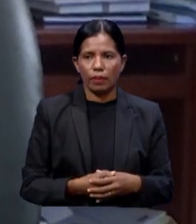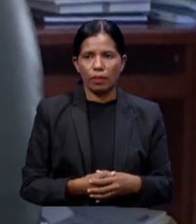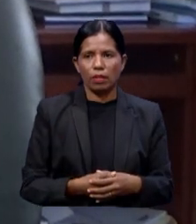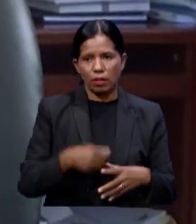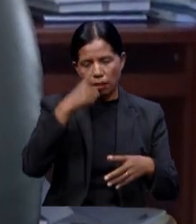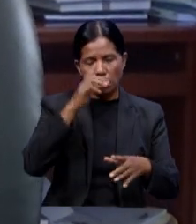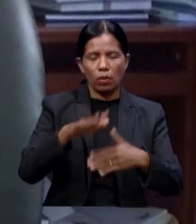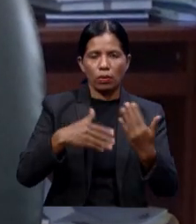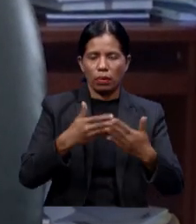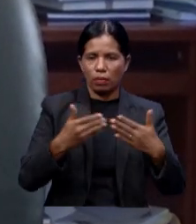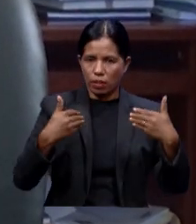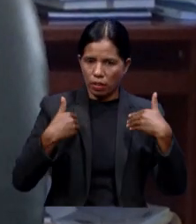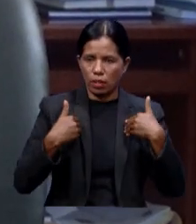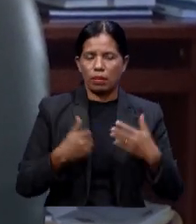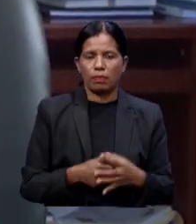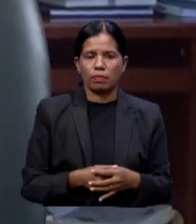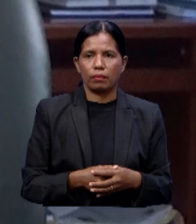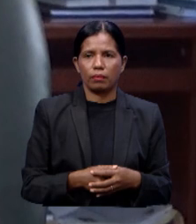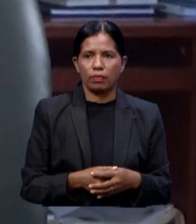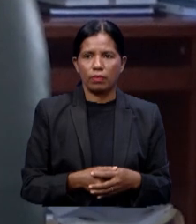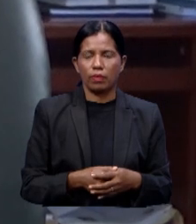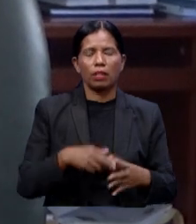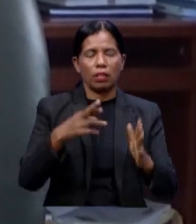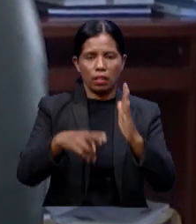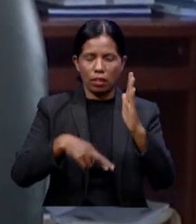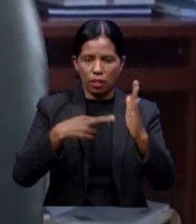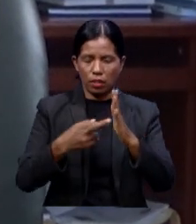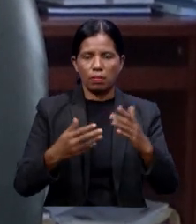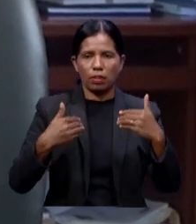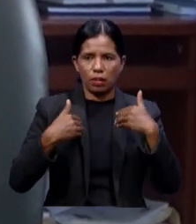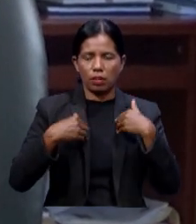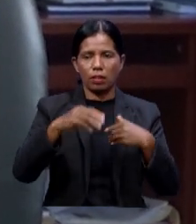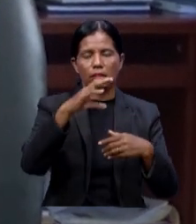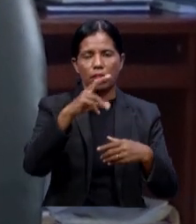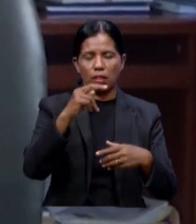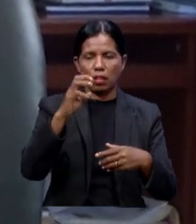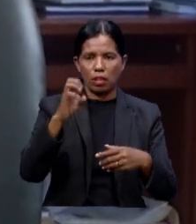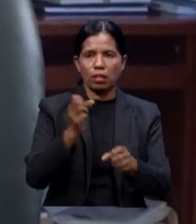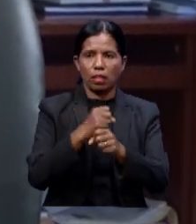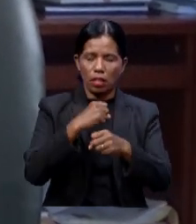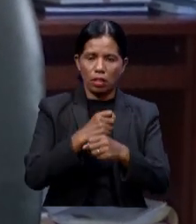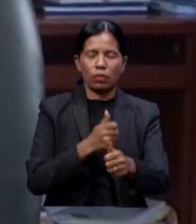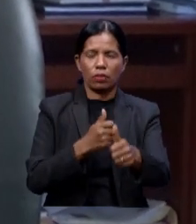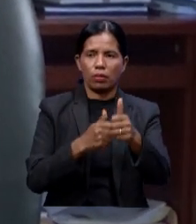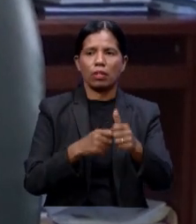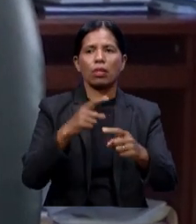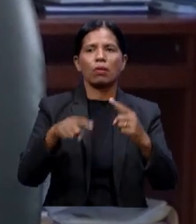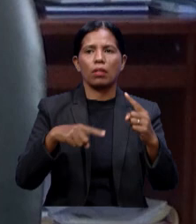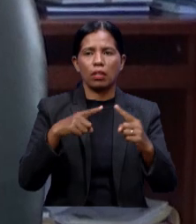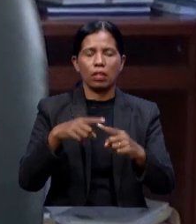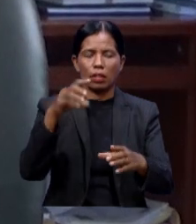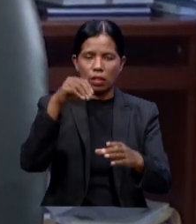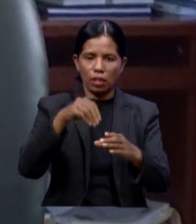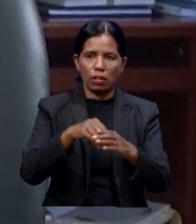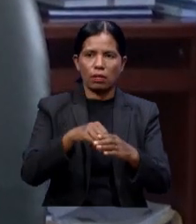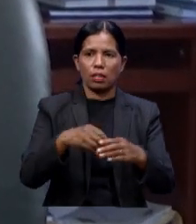botot nebe makaiha ne reglas tembe makaiha ne sene se halatuir nebe kono wahira ihalara maka